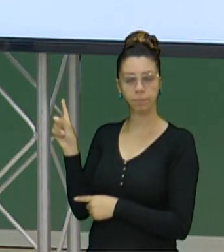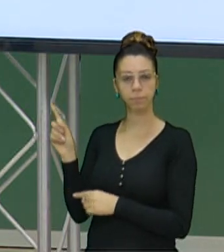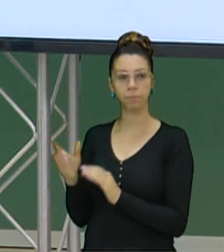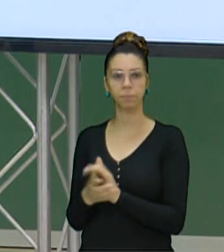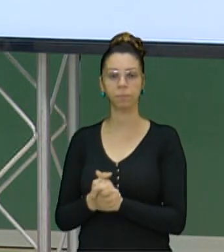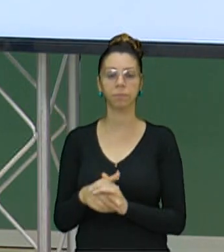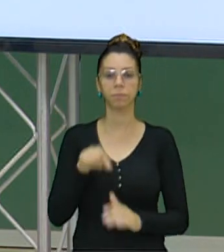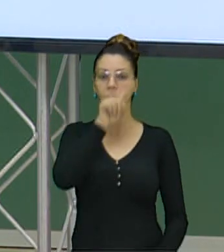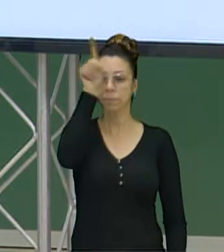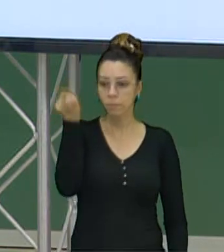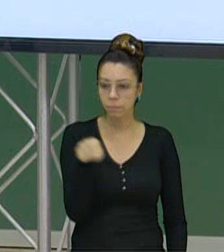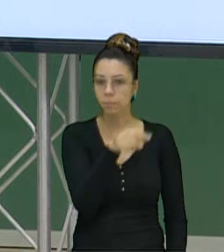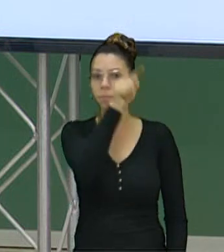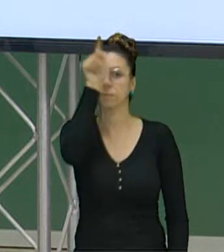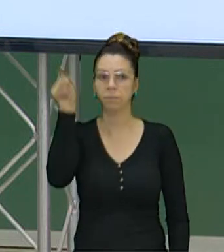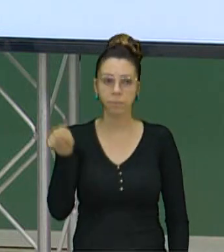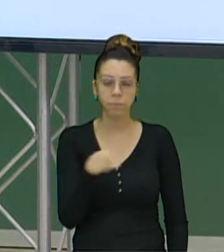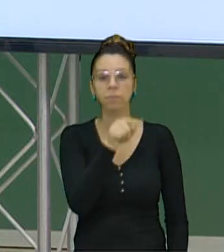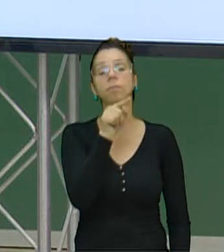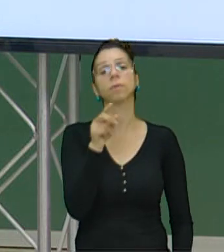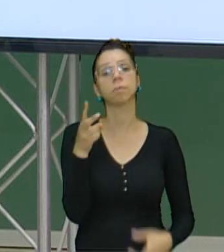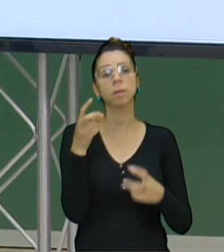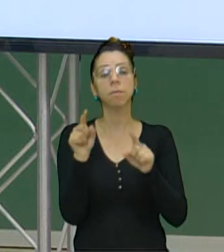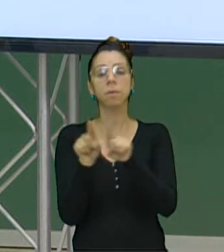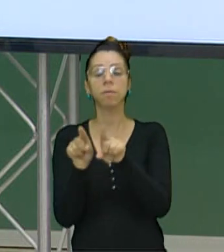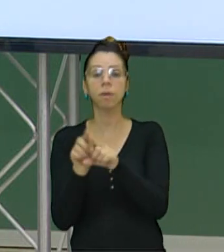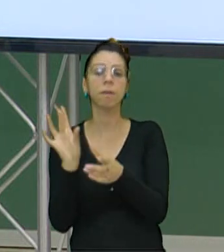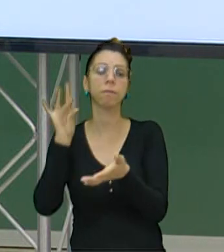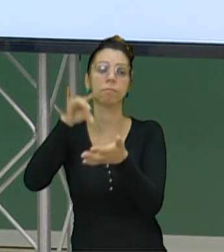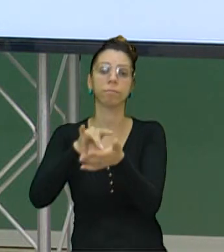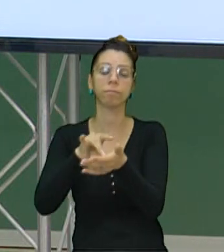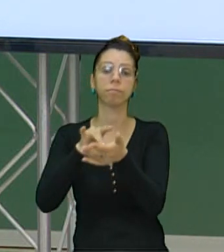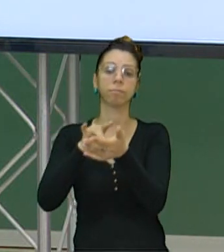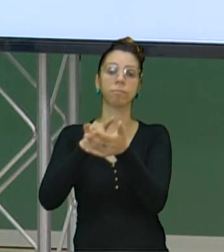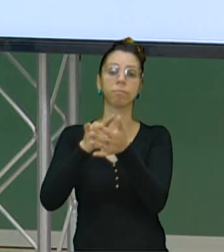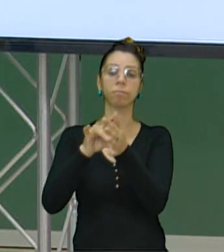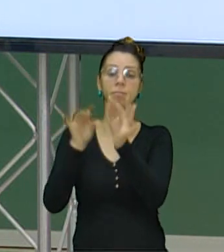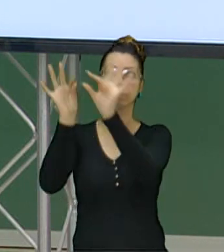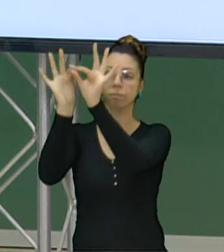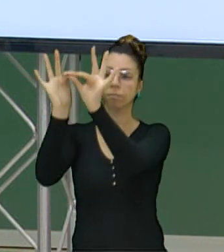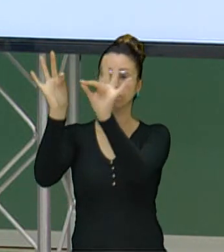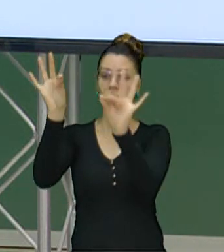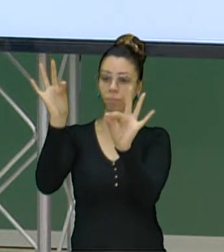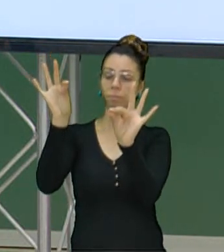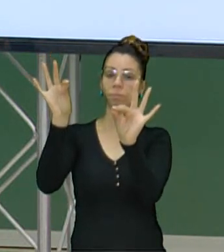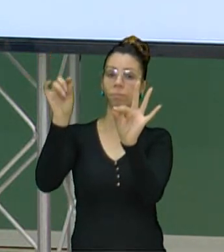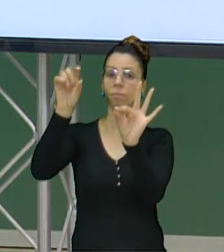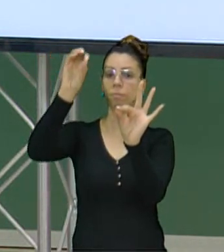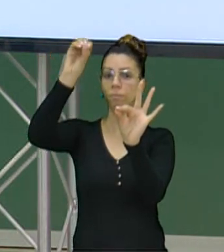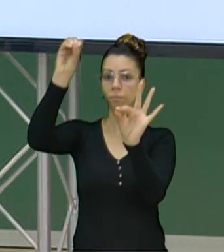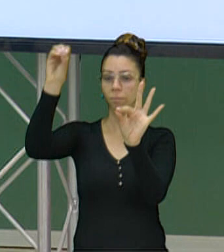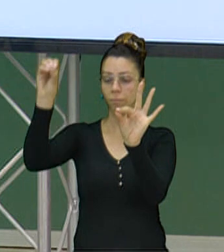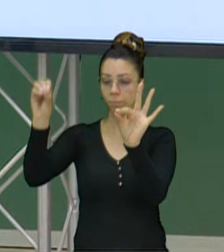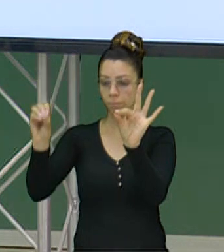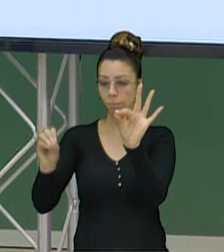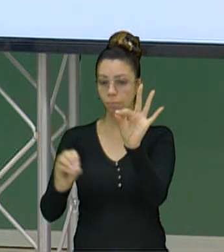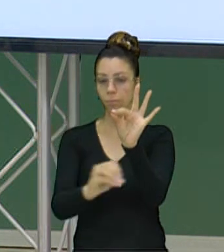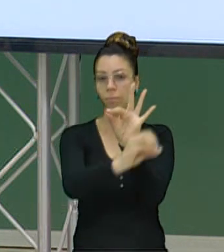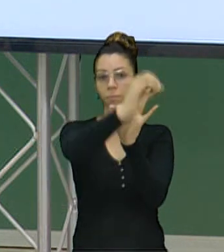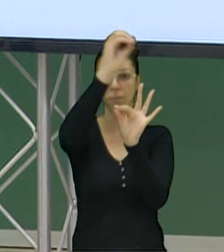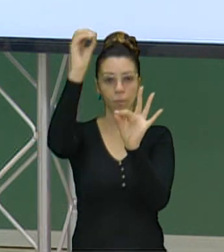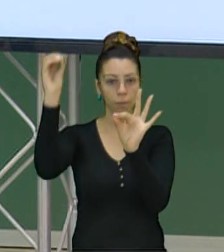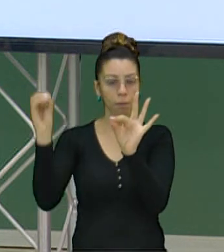torno dessa circunferência, tu vai perceber que, na verdade, essa força centrípeta nada que é mais que a força de tração da